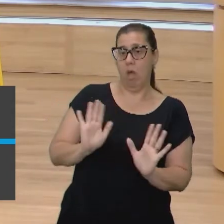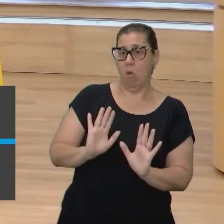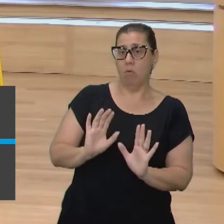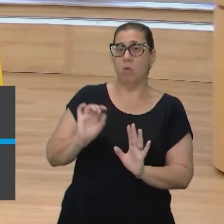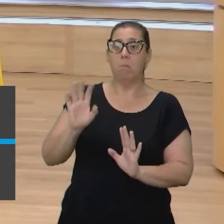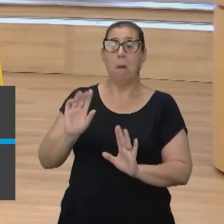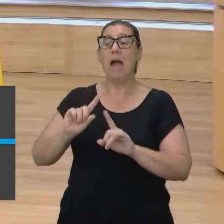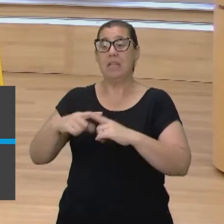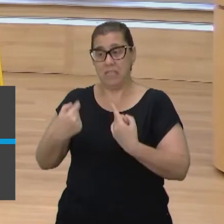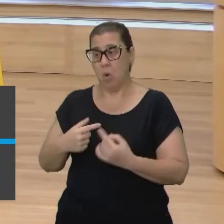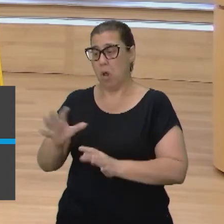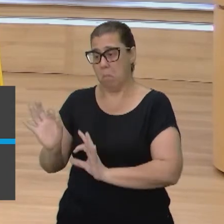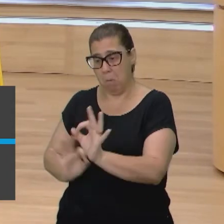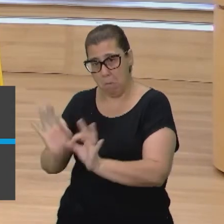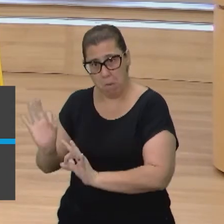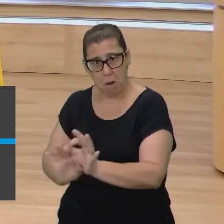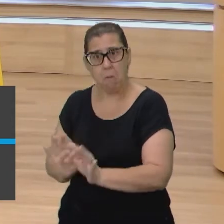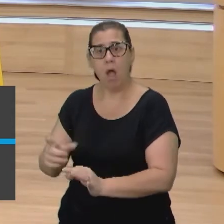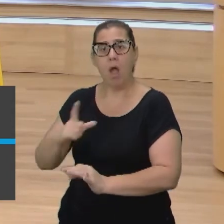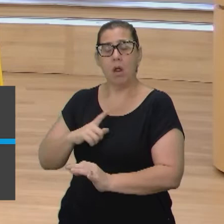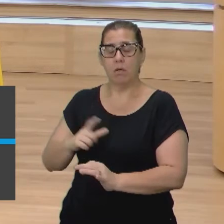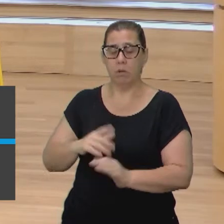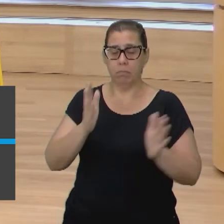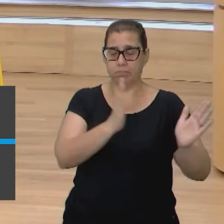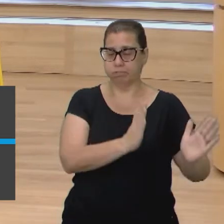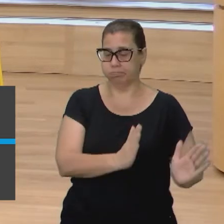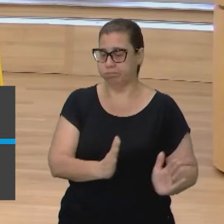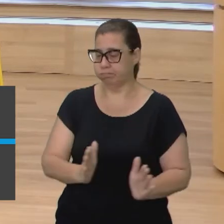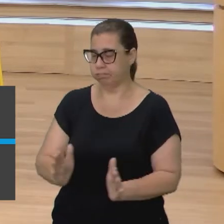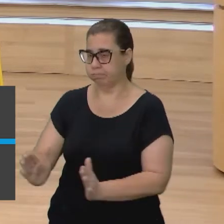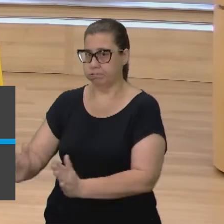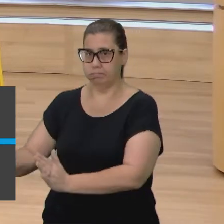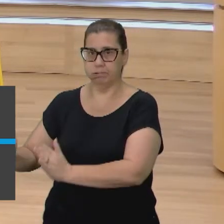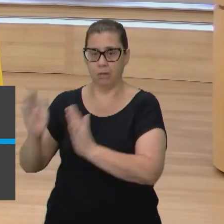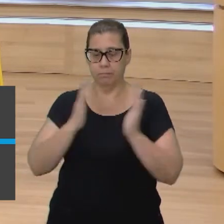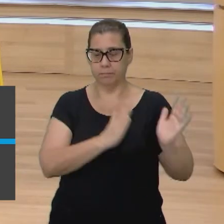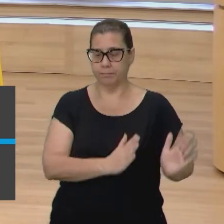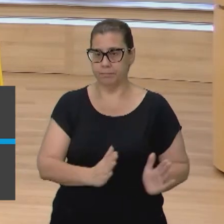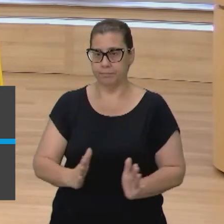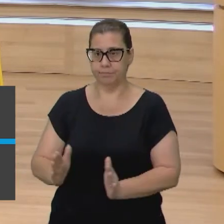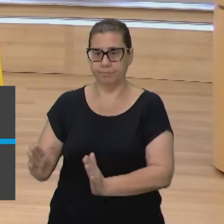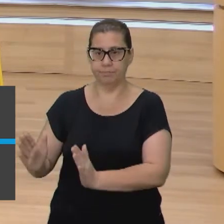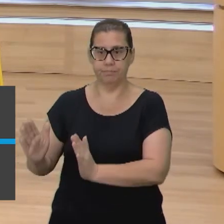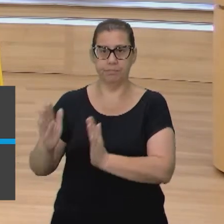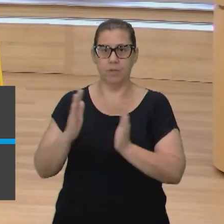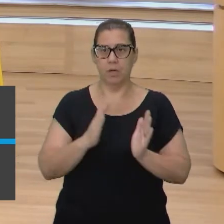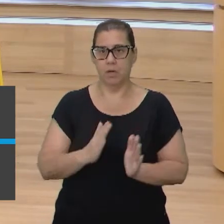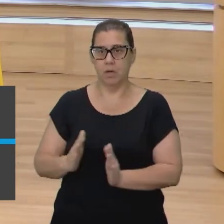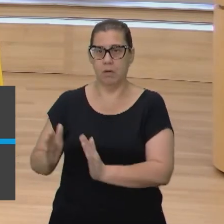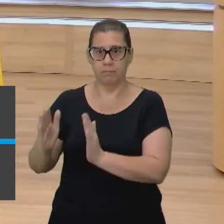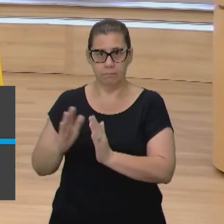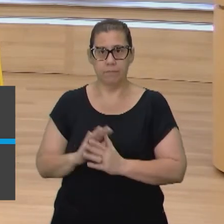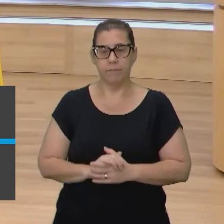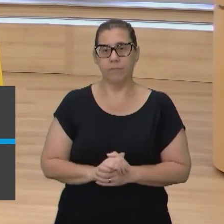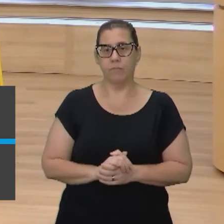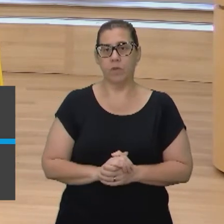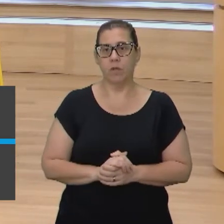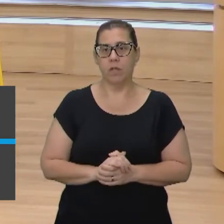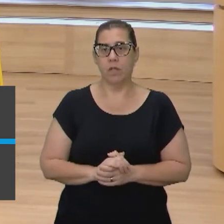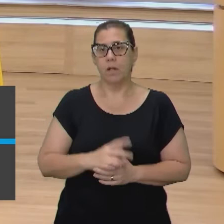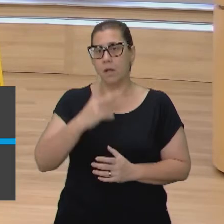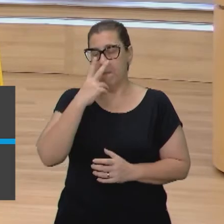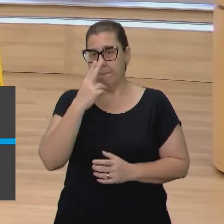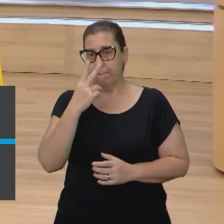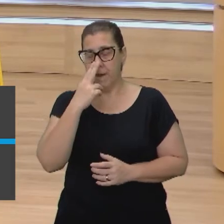apêndice da máquina, ou seja, existe uma esteira de produção, ele não tem autonomia, ele meio que